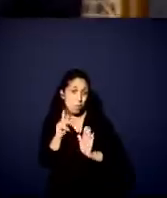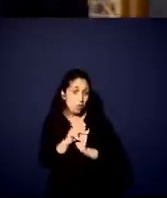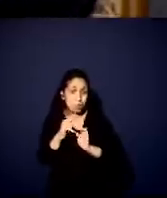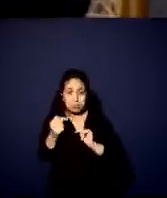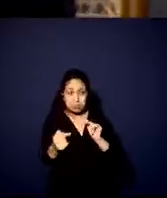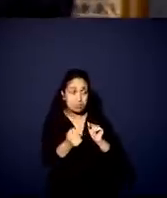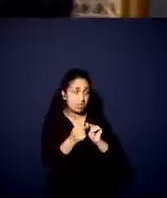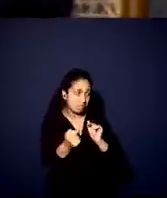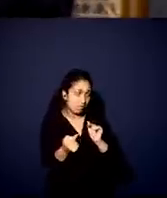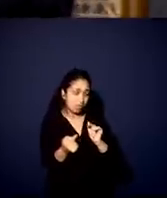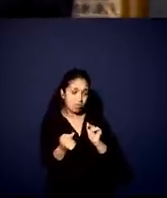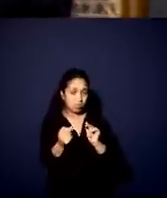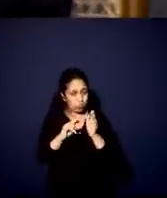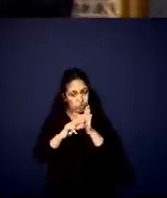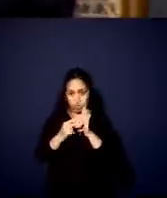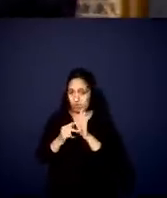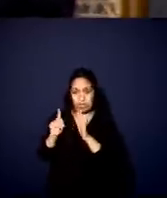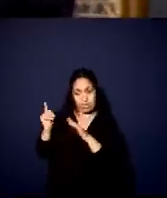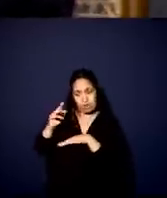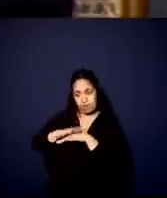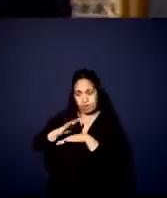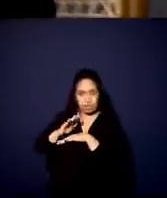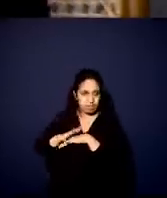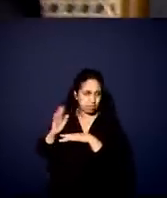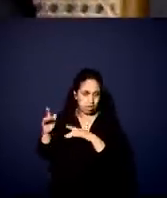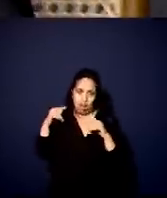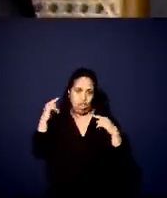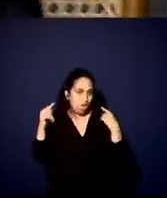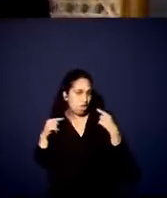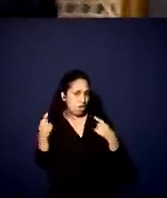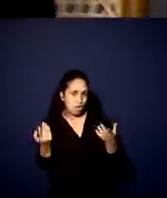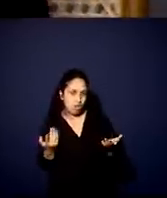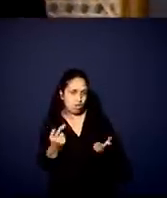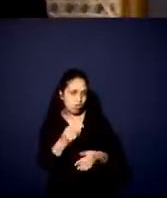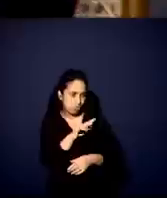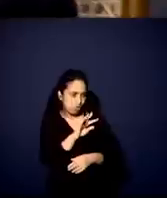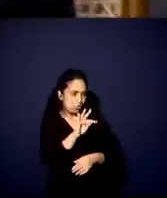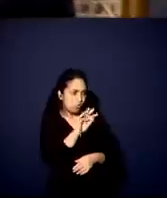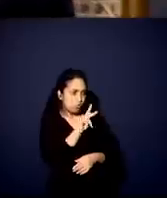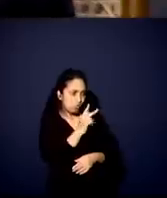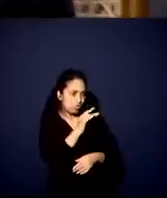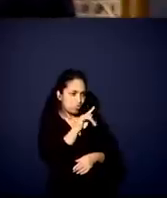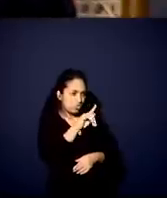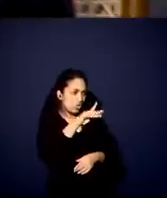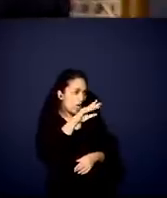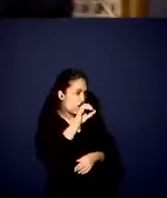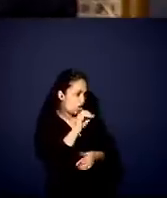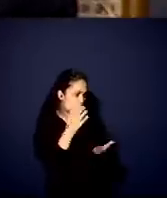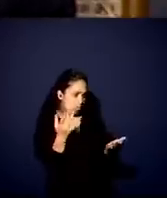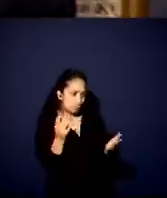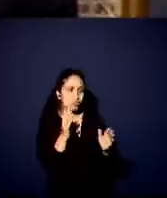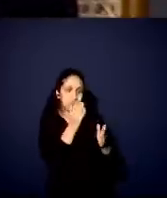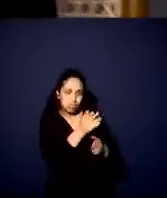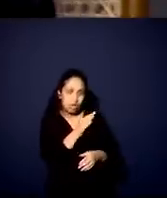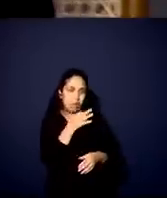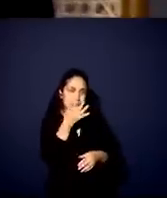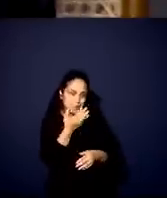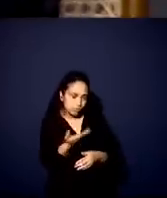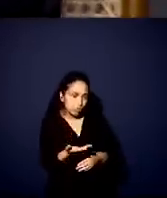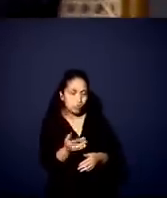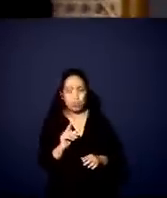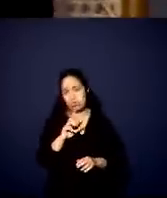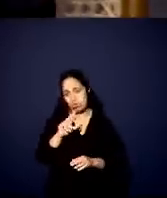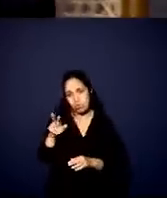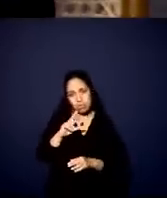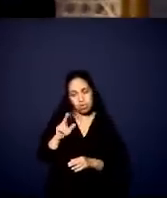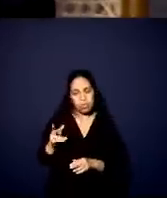é isso não quer dizer que ele vai fazer isso na doida não é como o Thiago mencionou eles não são influetion nathers não